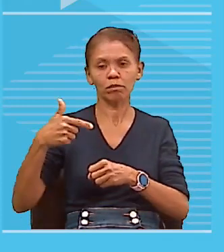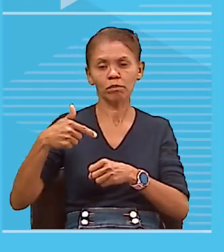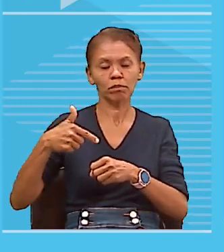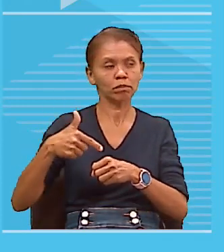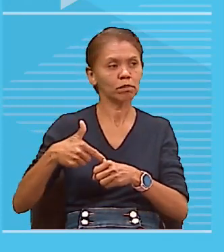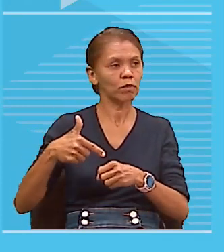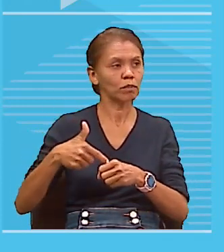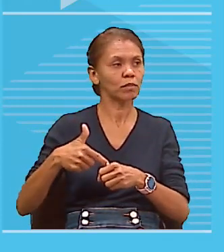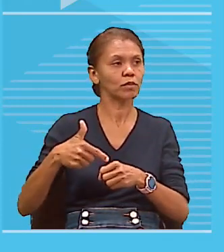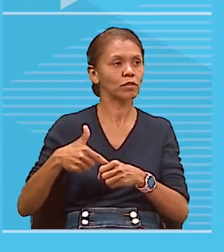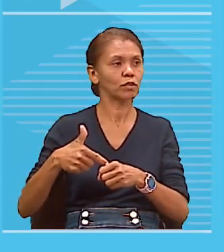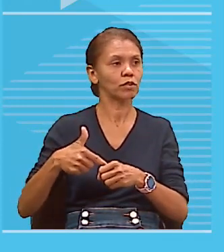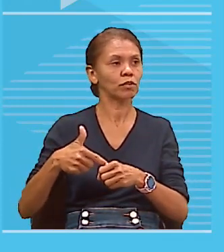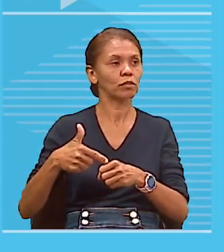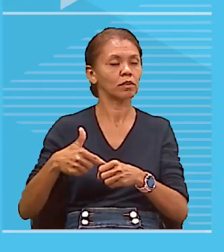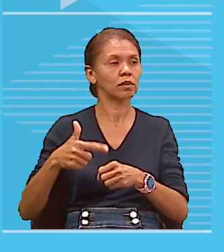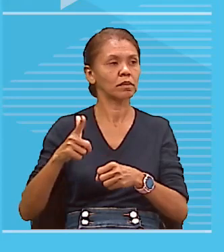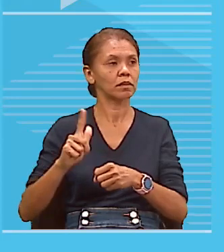Petróleo,